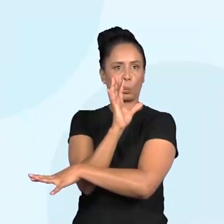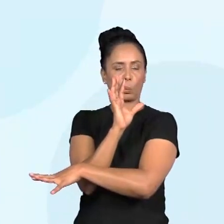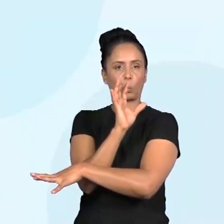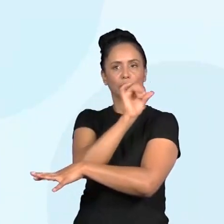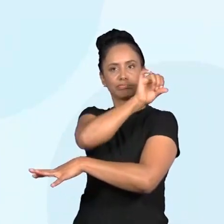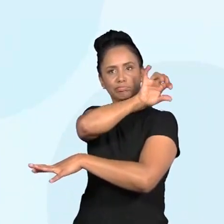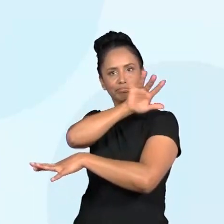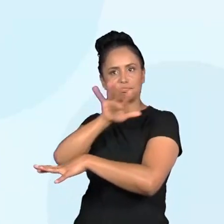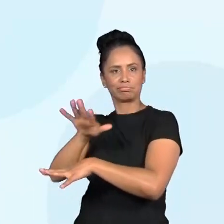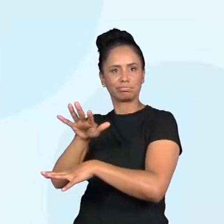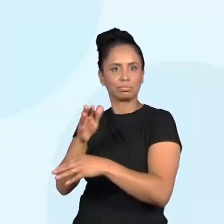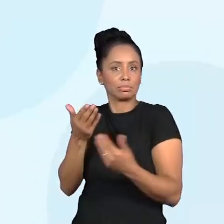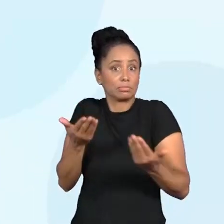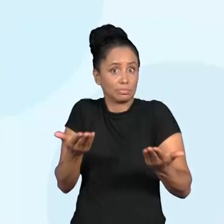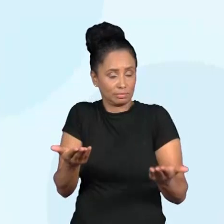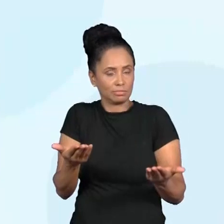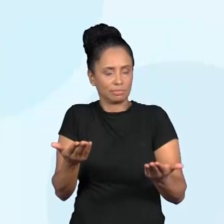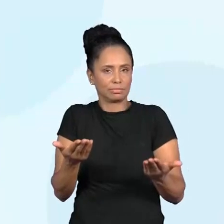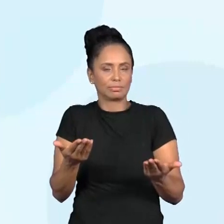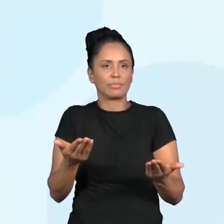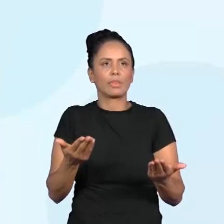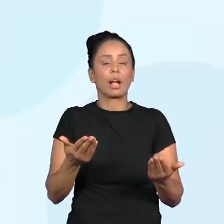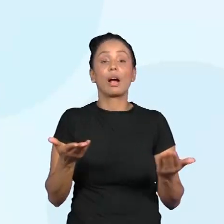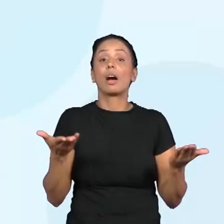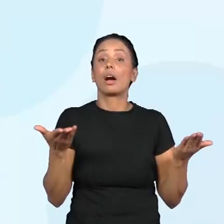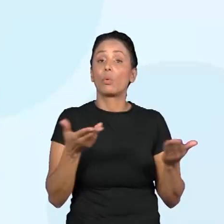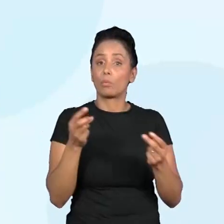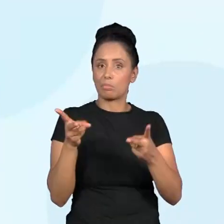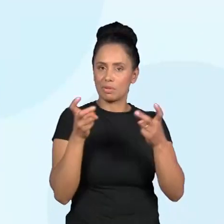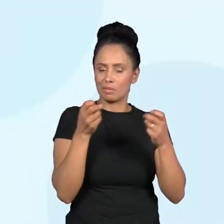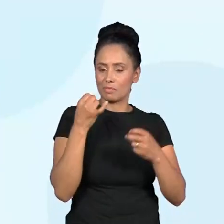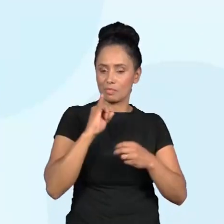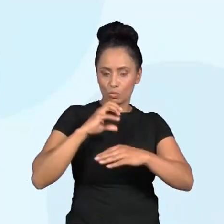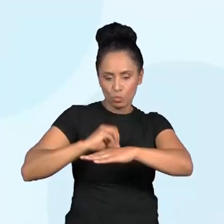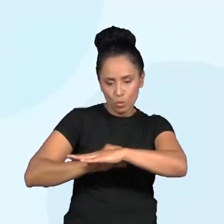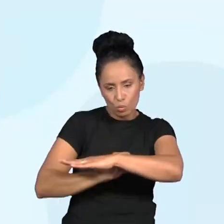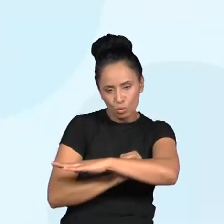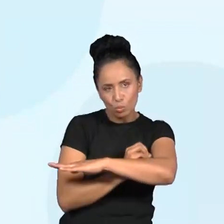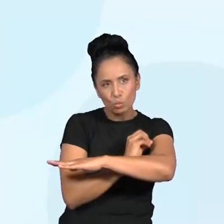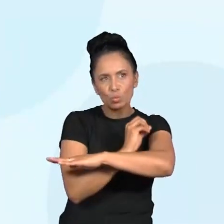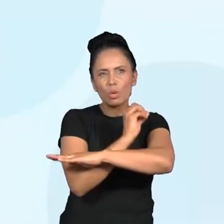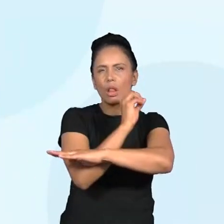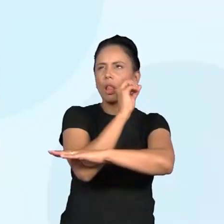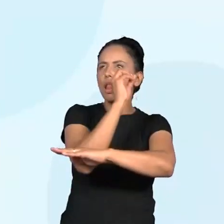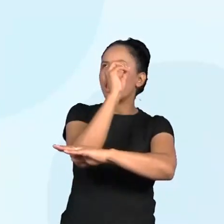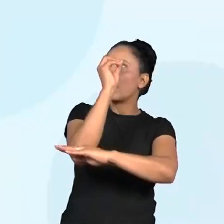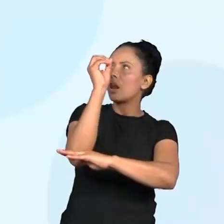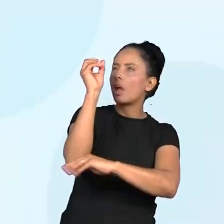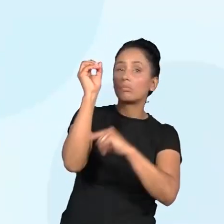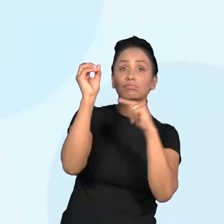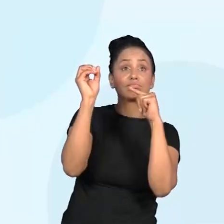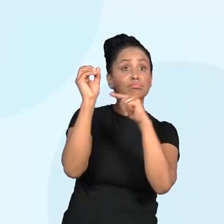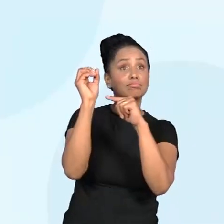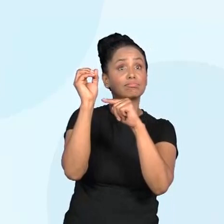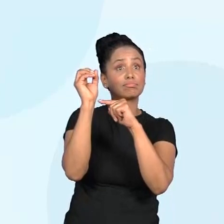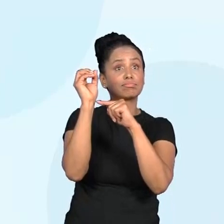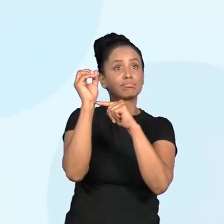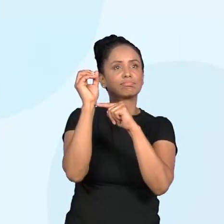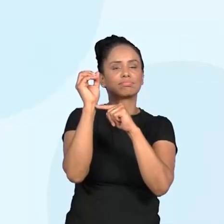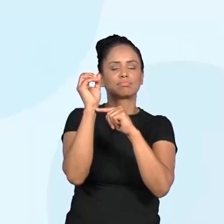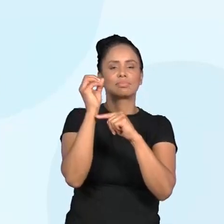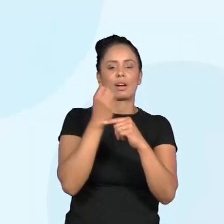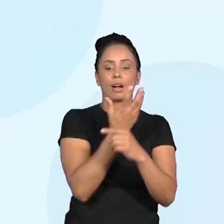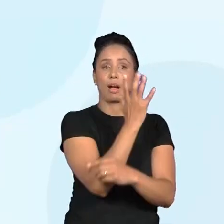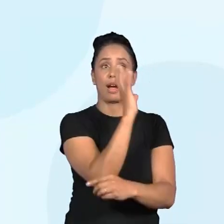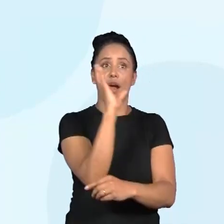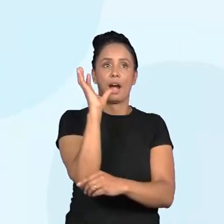dela e ela vem para cá. Aqui, quando o sol já está bem lá no alto, essa sombra seria reduzida.